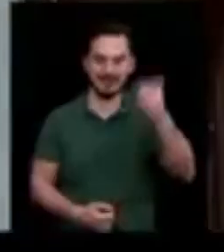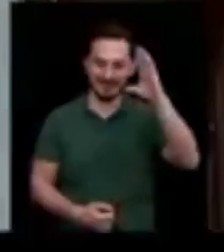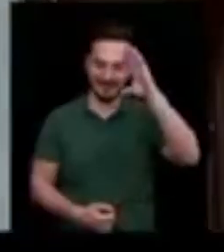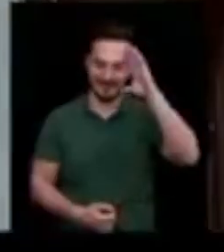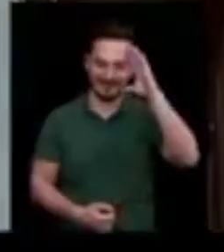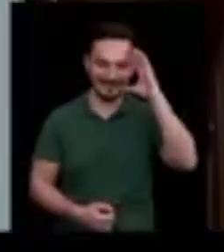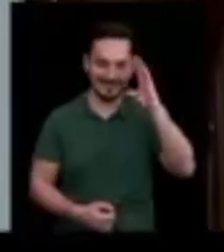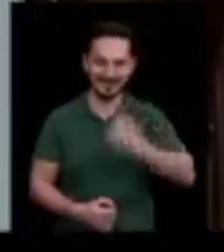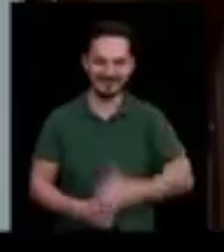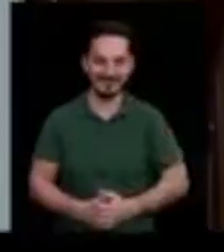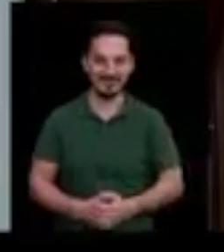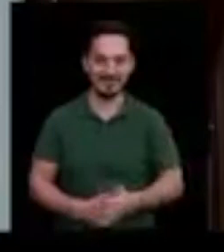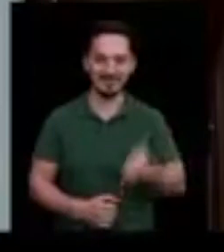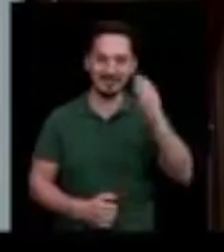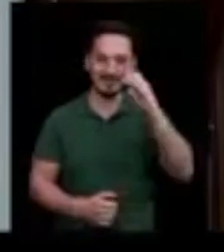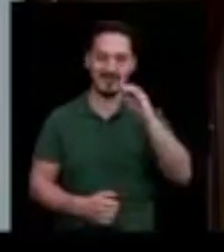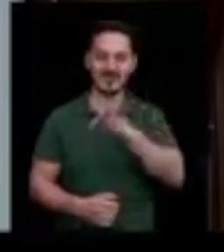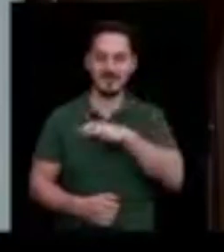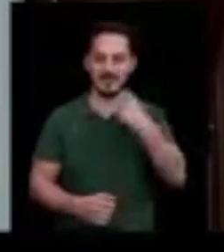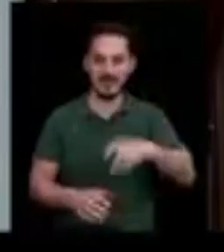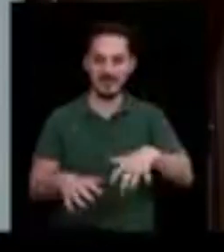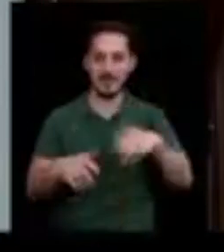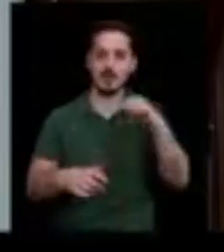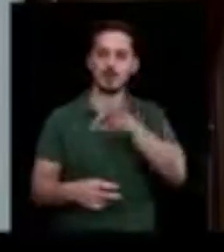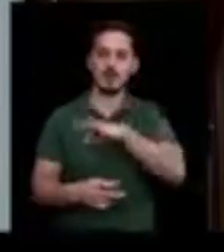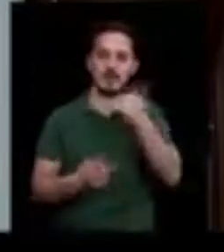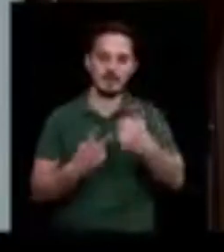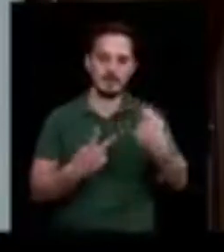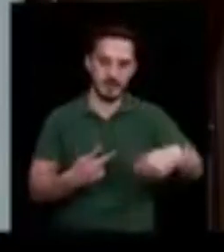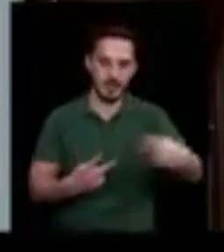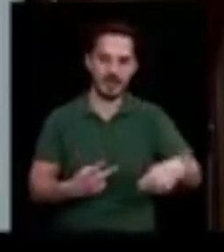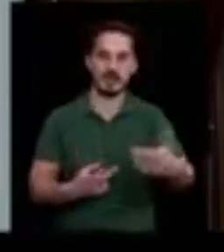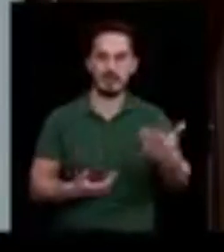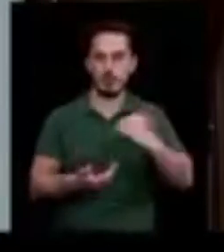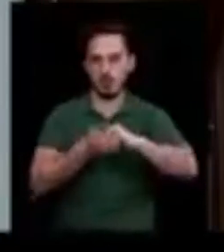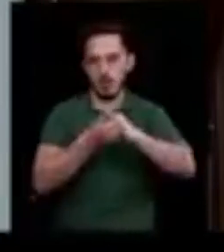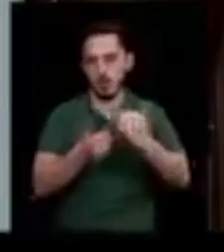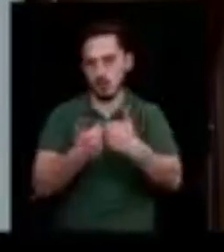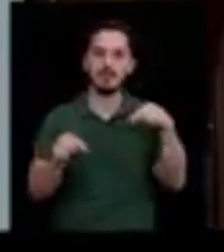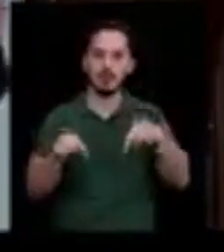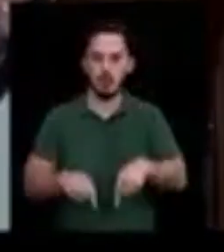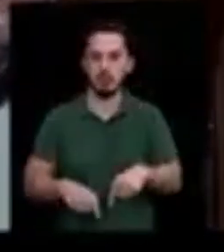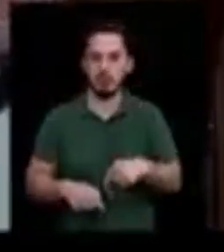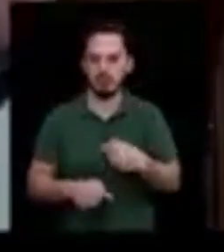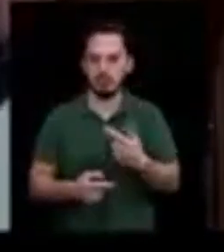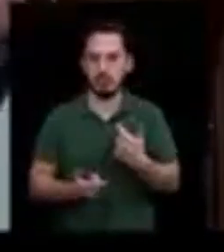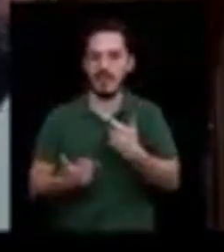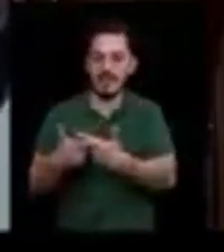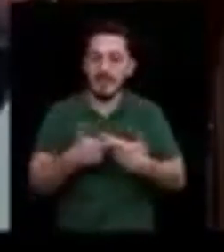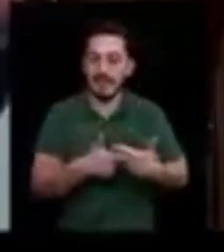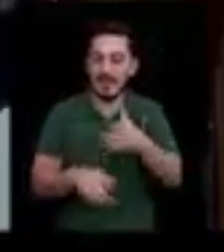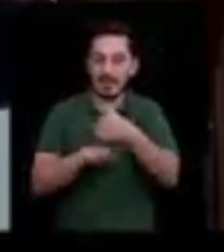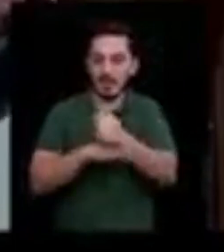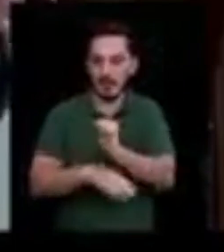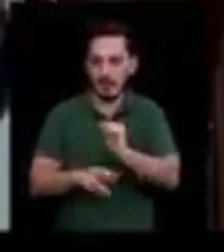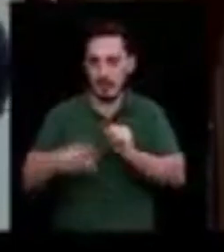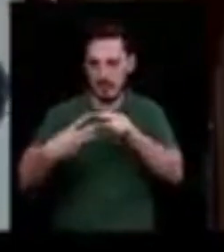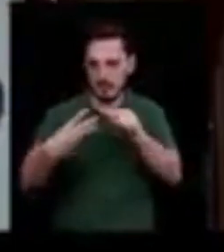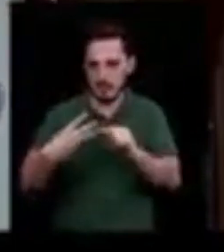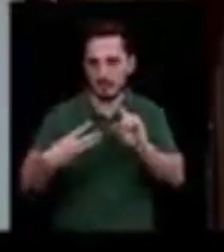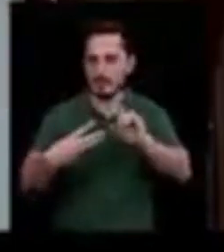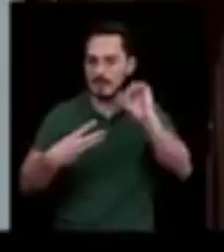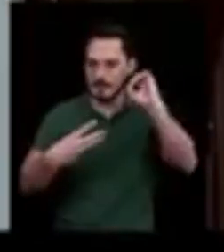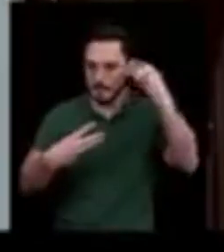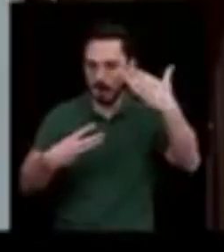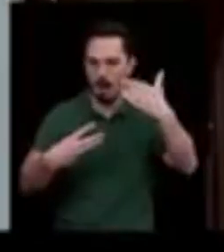Vamos então ouvir esta intervenção de um munícipe de Sintra na Assembleia Municipal. Vou dividir a minha intervenção em três pontos, um ponto principal